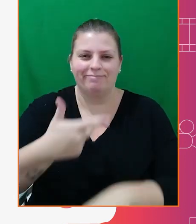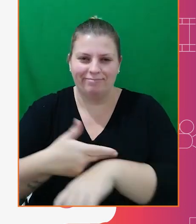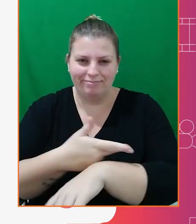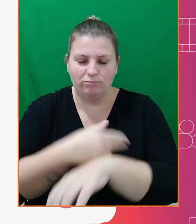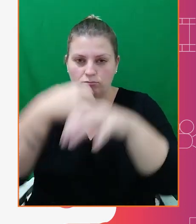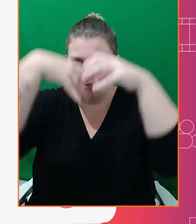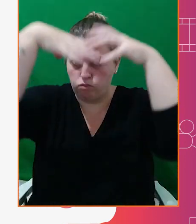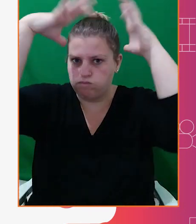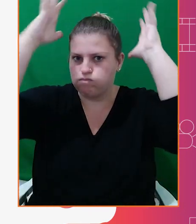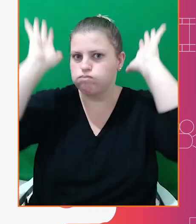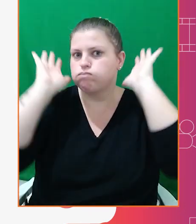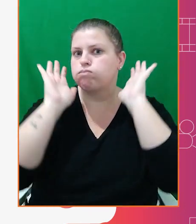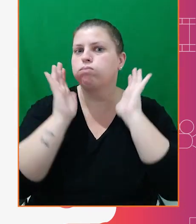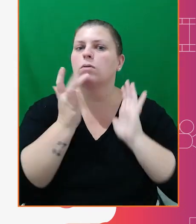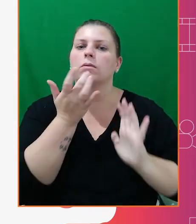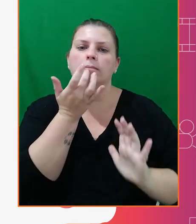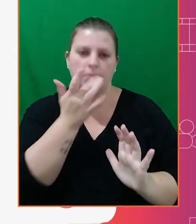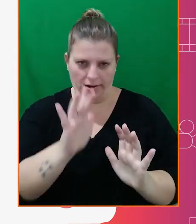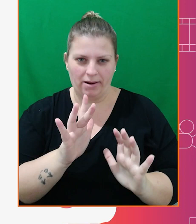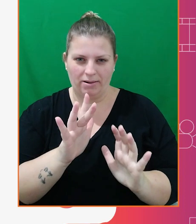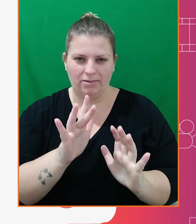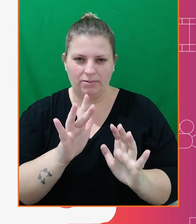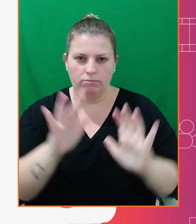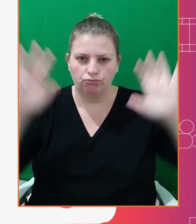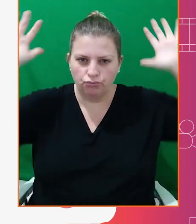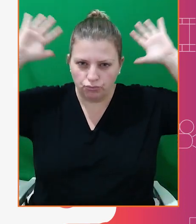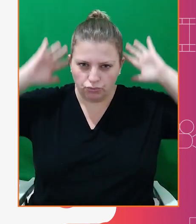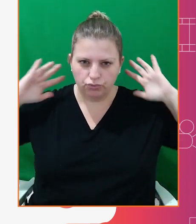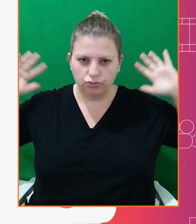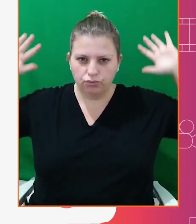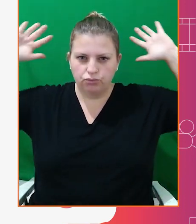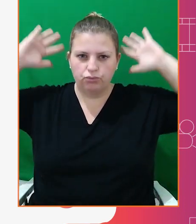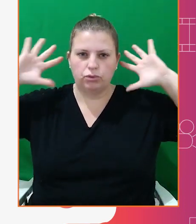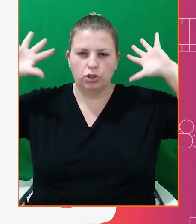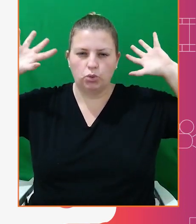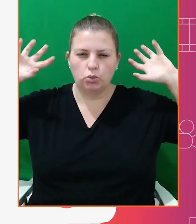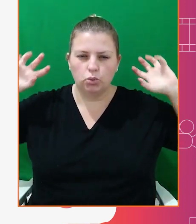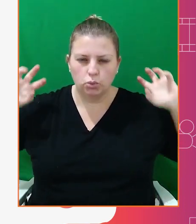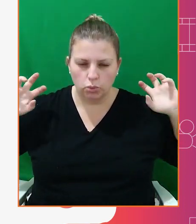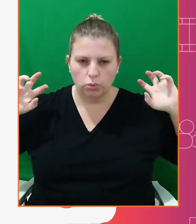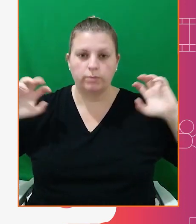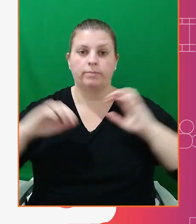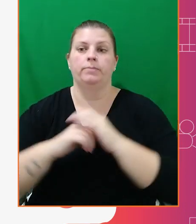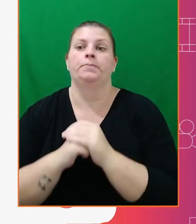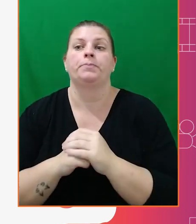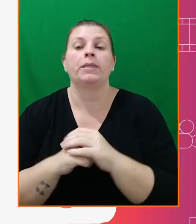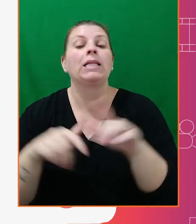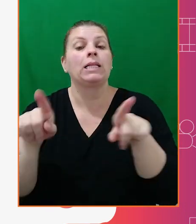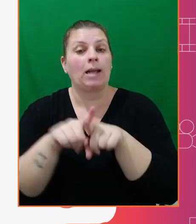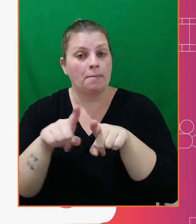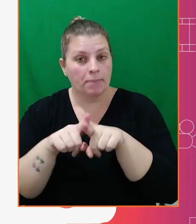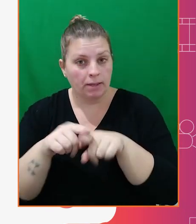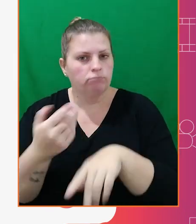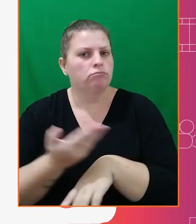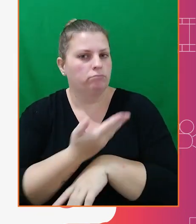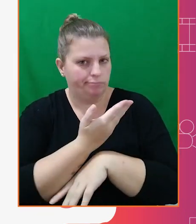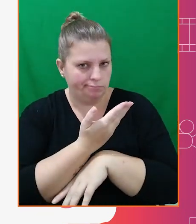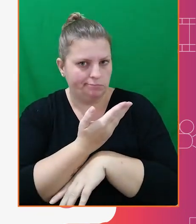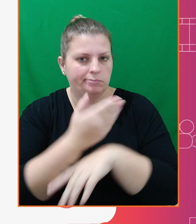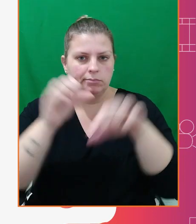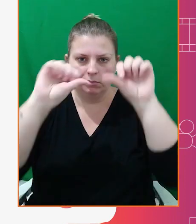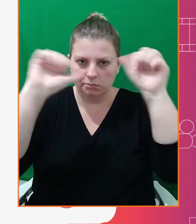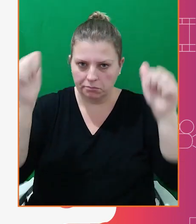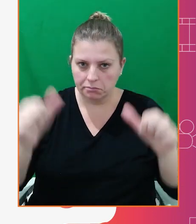personagem e o seu cabelo de lã branca, em meio a um cenário com tons mais escuros. Ainda nessa figura,